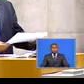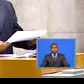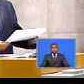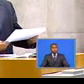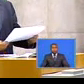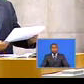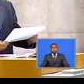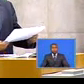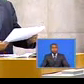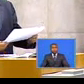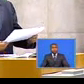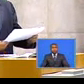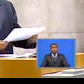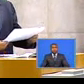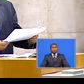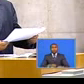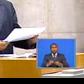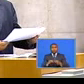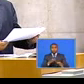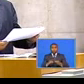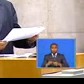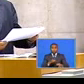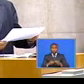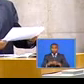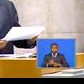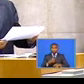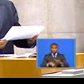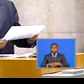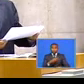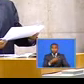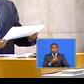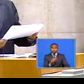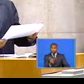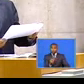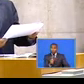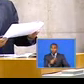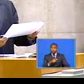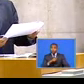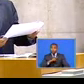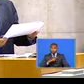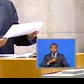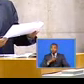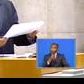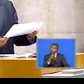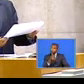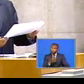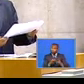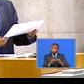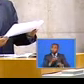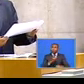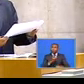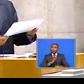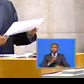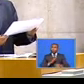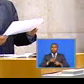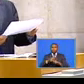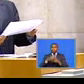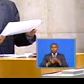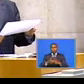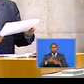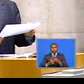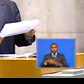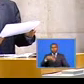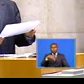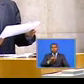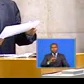as dotações do orçamento de 2011, tem duas dotações que têm a ver com conservação e manutenção de